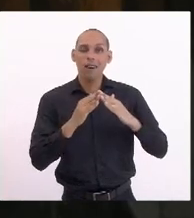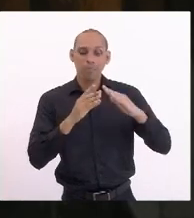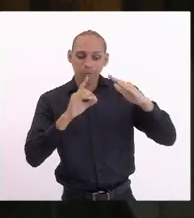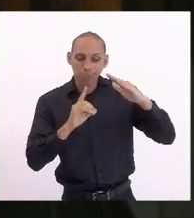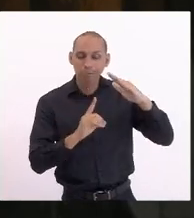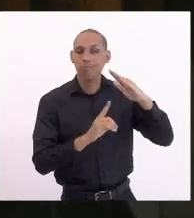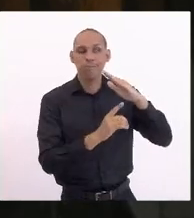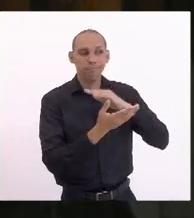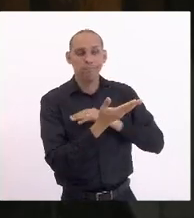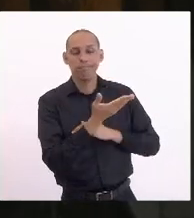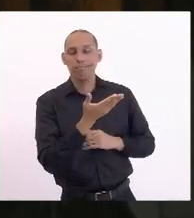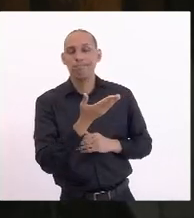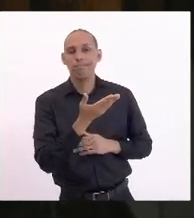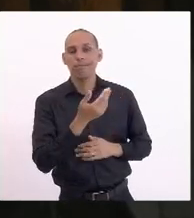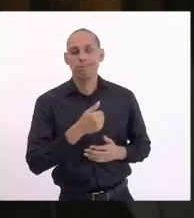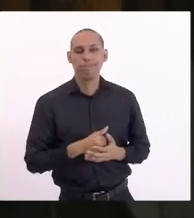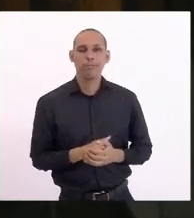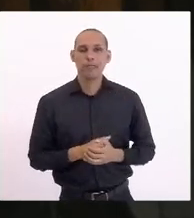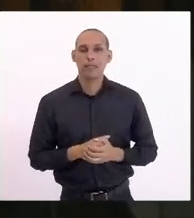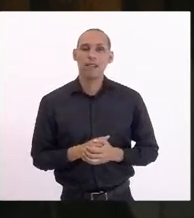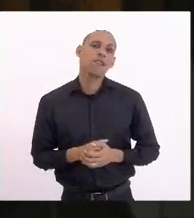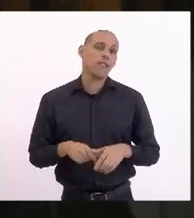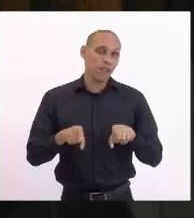teto, né? E